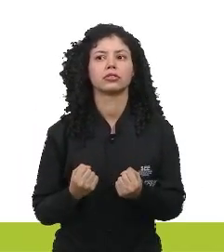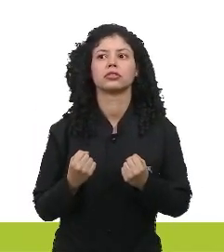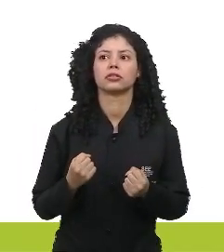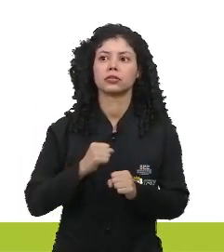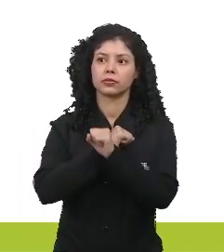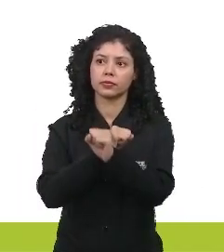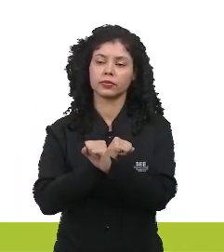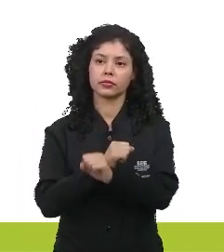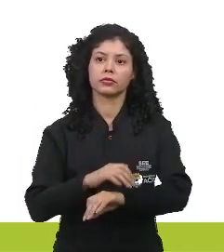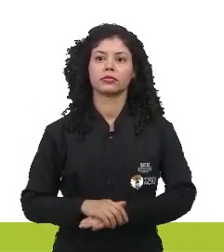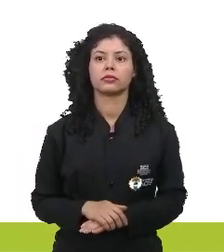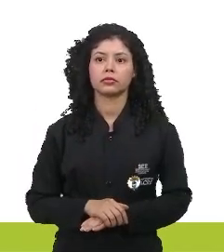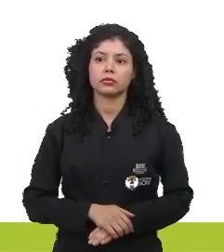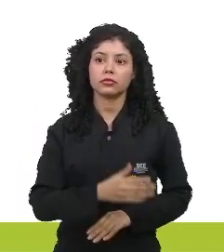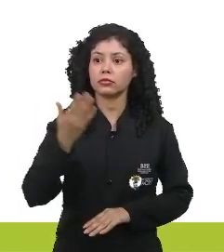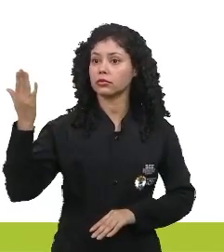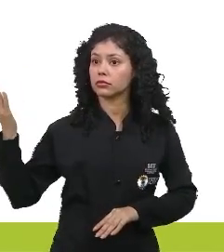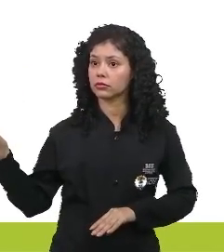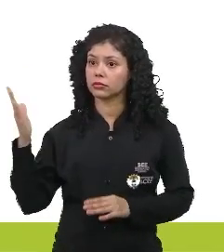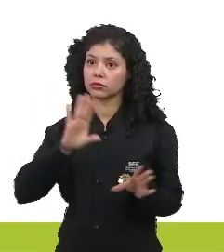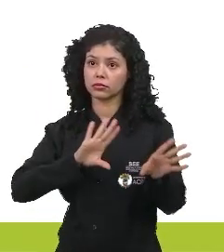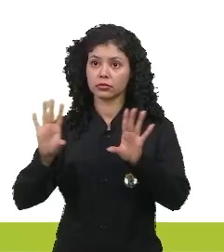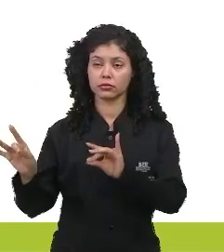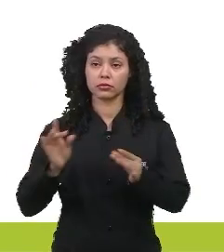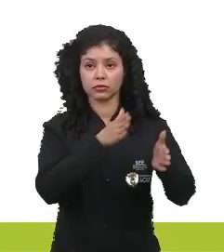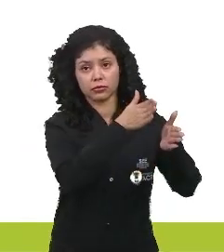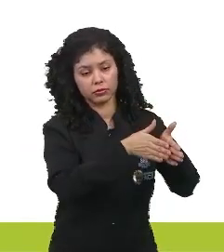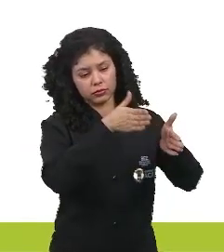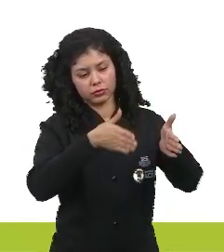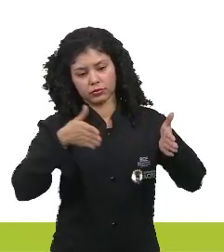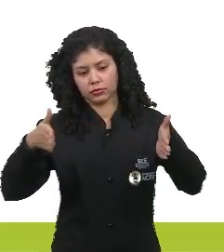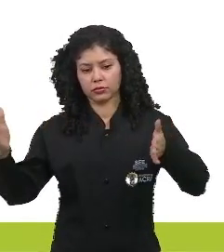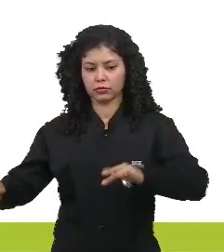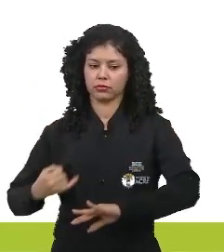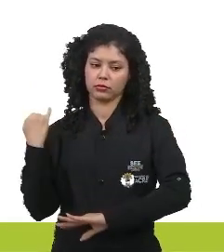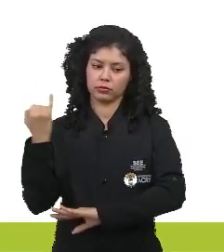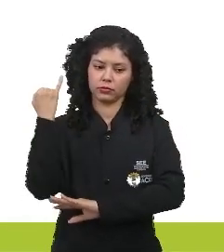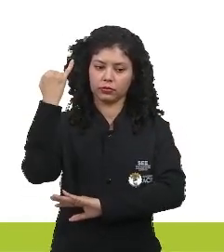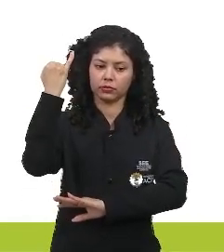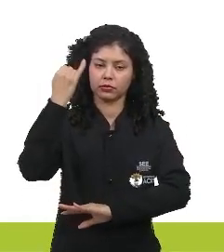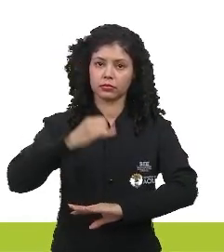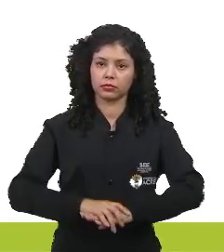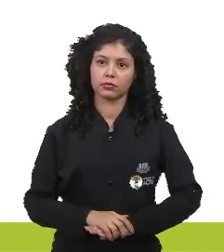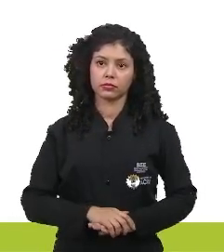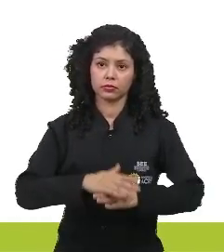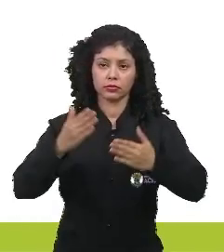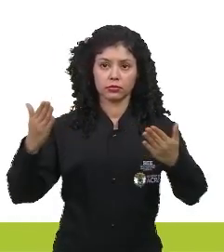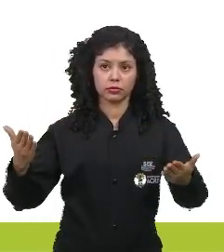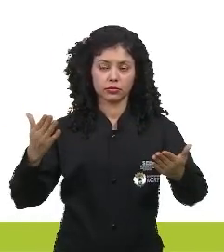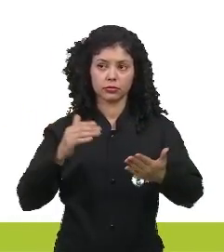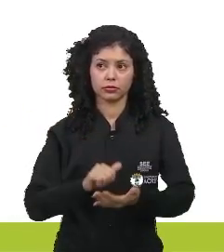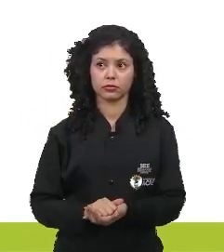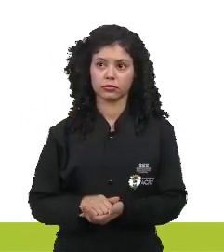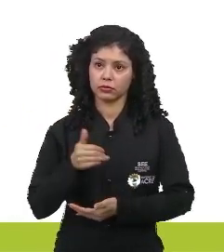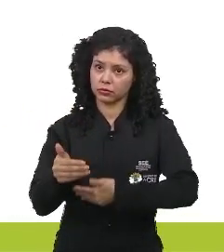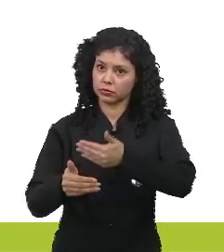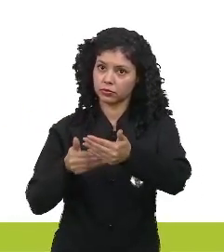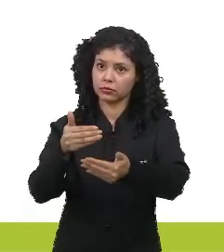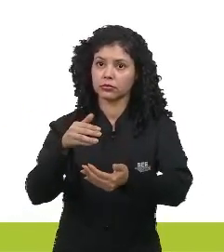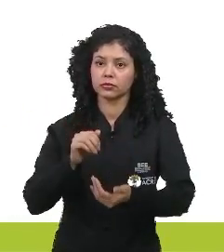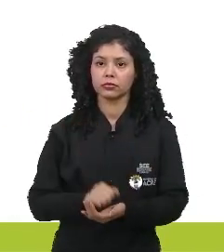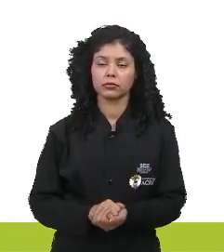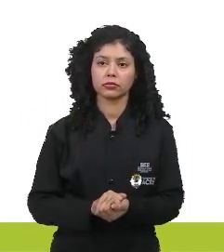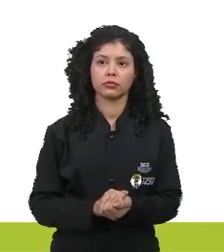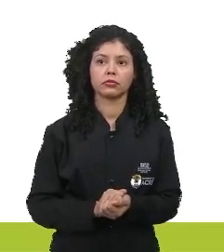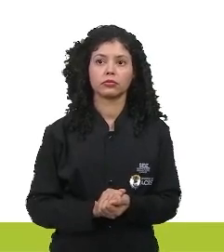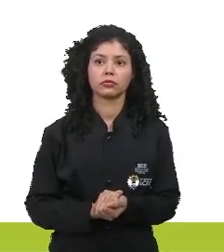escravidão. E aí eu queria trazer para vocês outra coisa que é muito importante, que é o processo